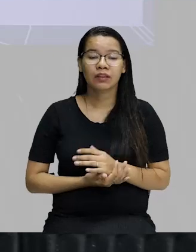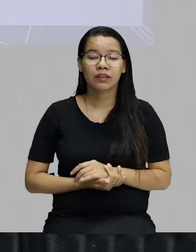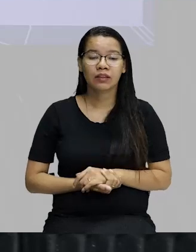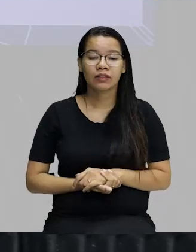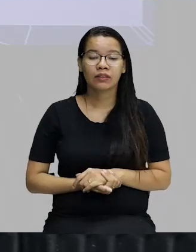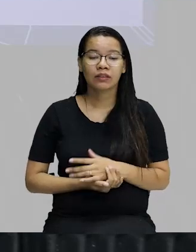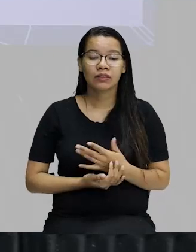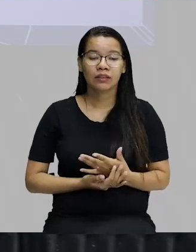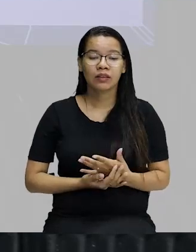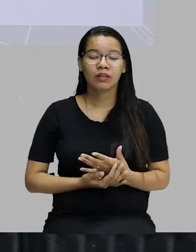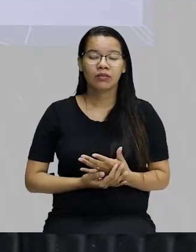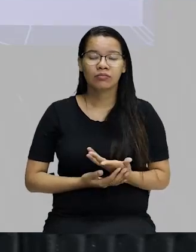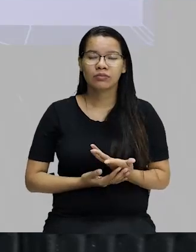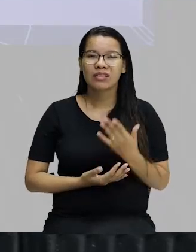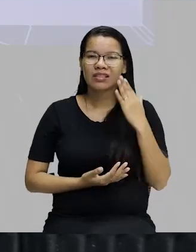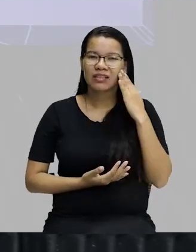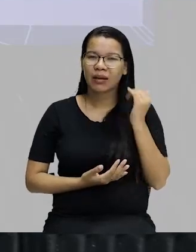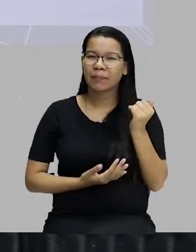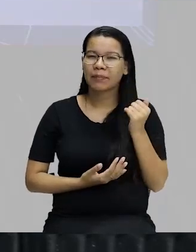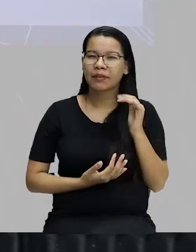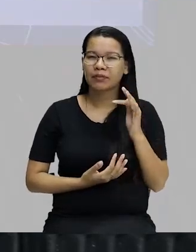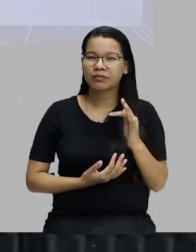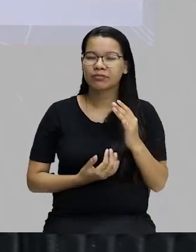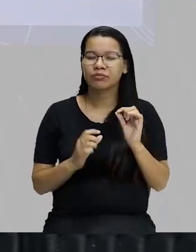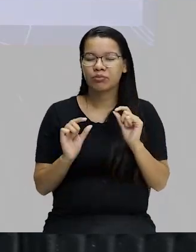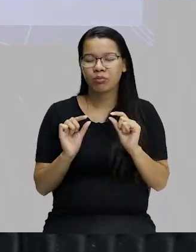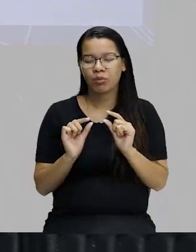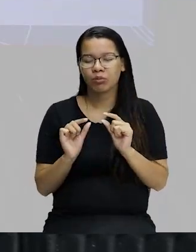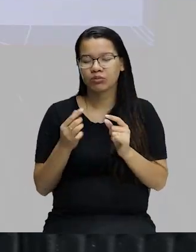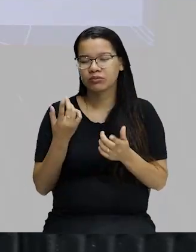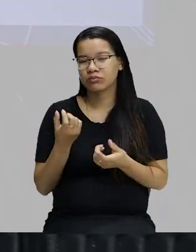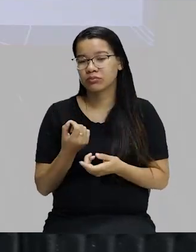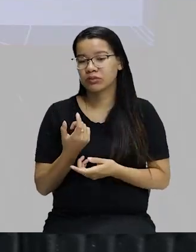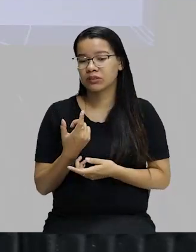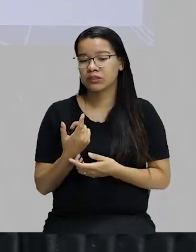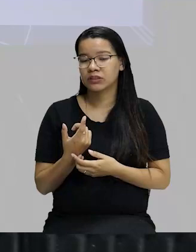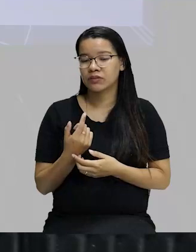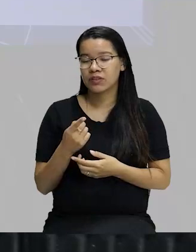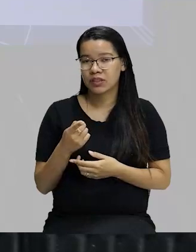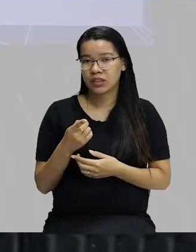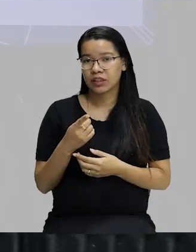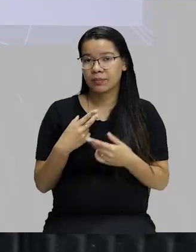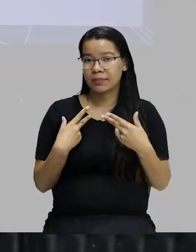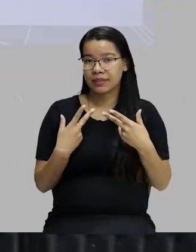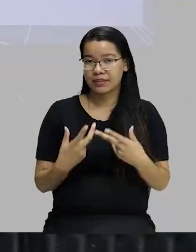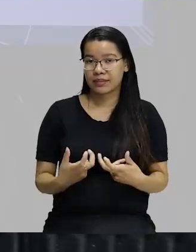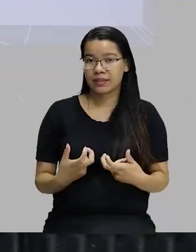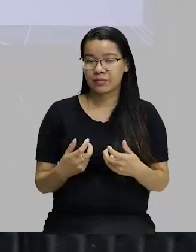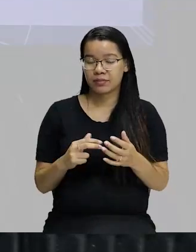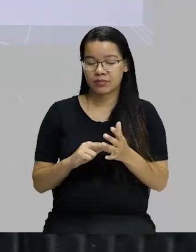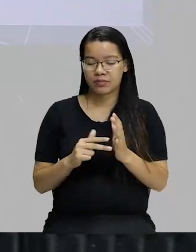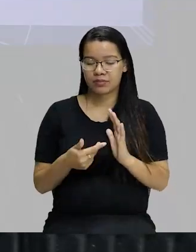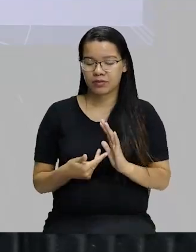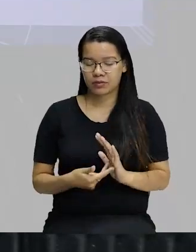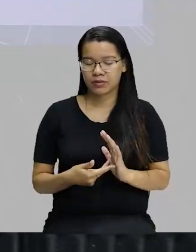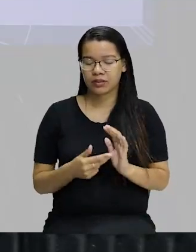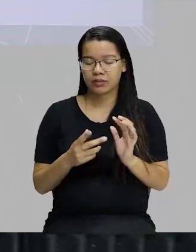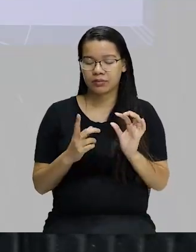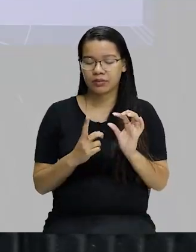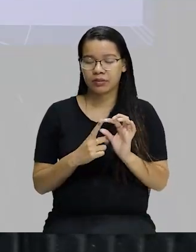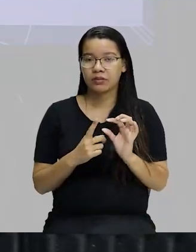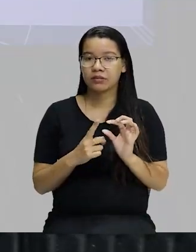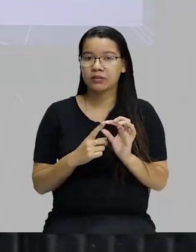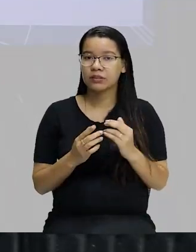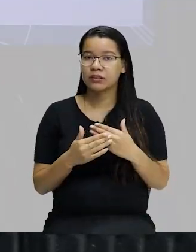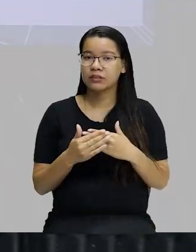a adivinhação, elas vão permitir que você determine ou que você identifique o sentido da palavra através